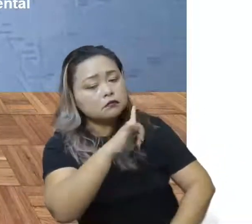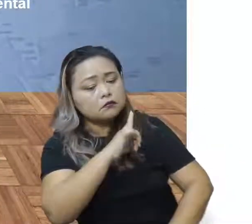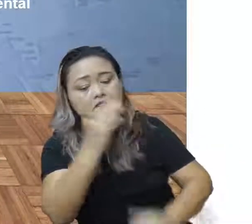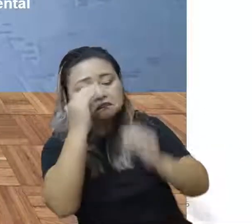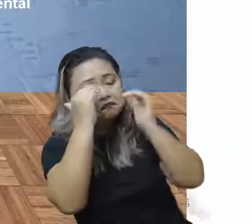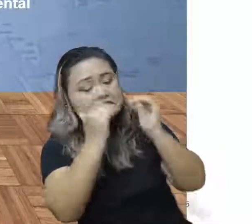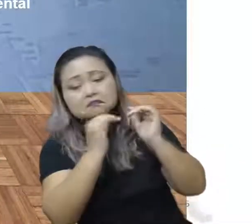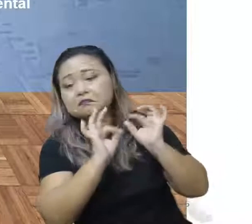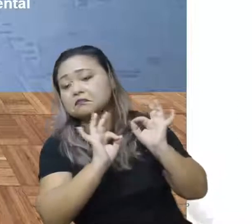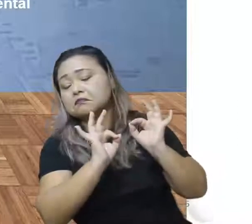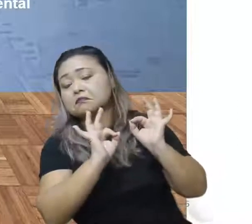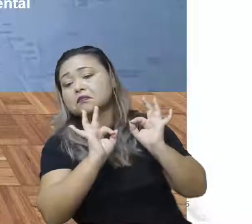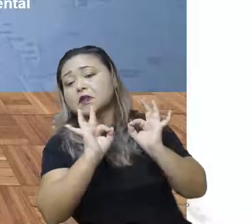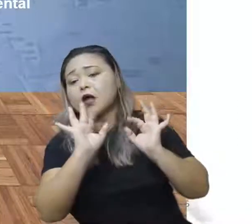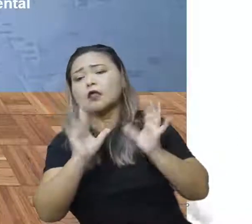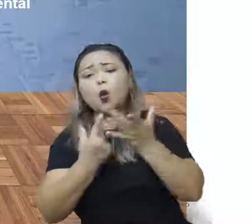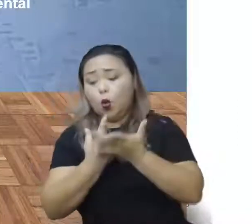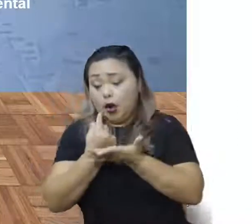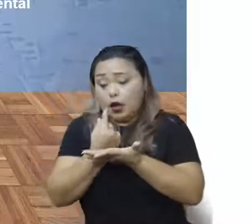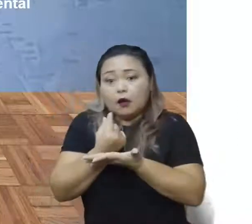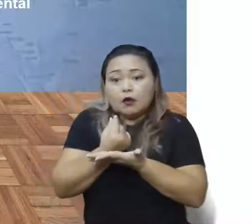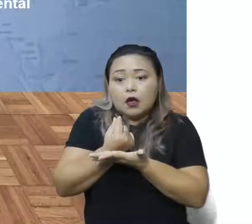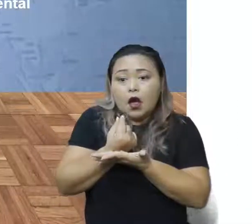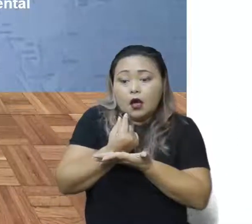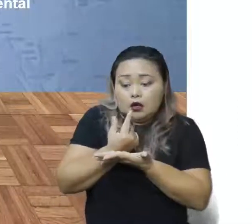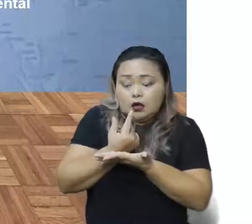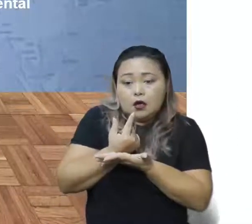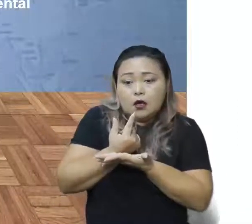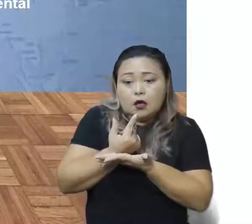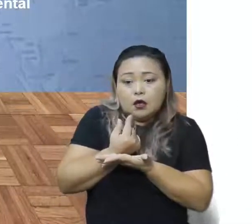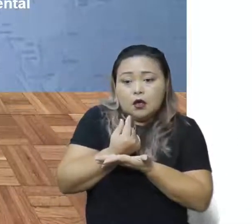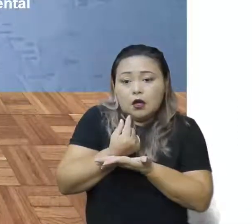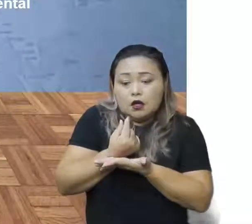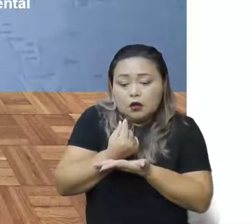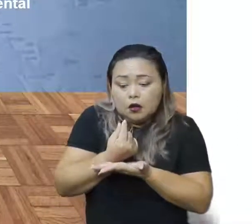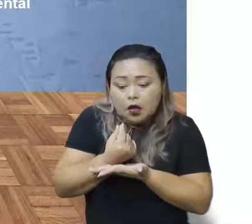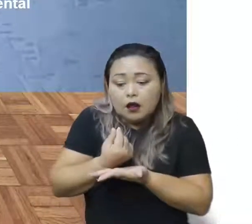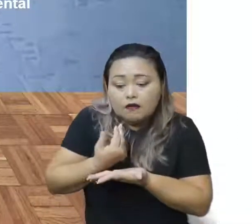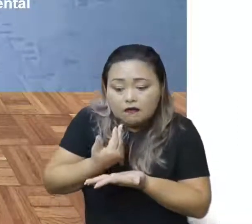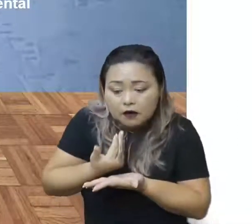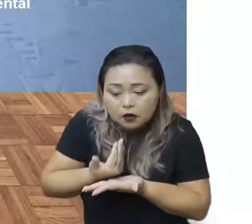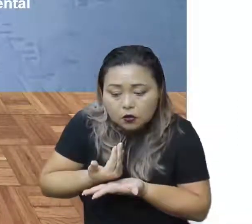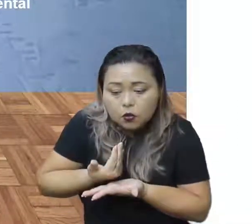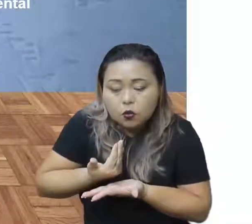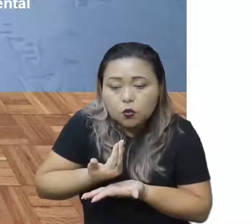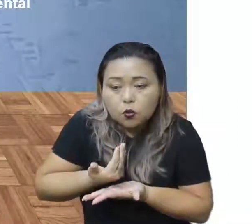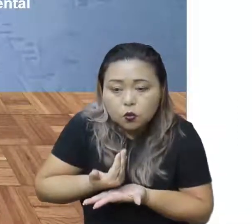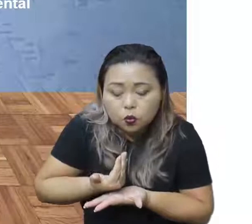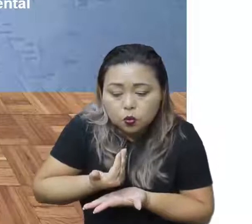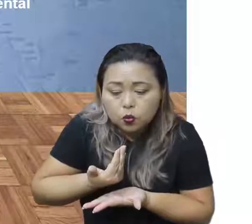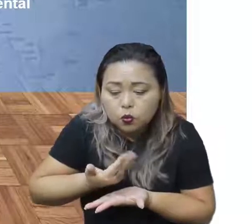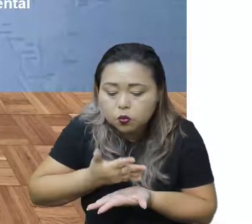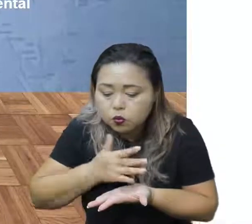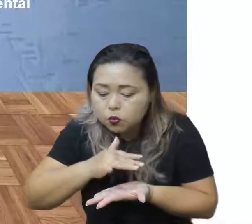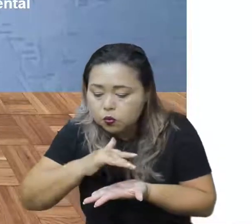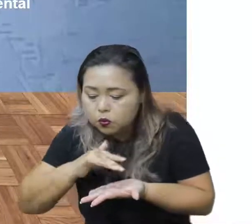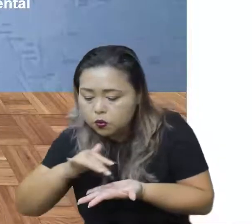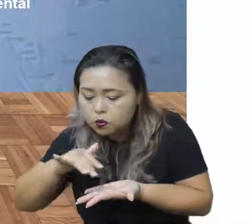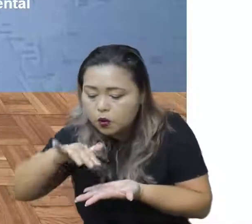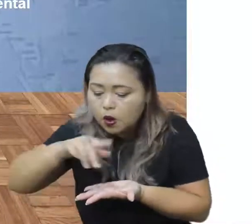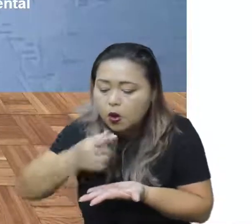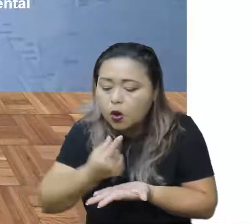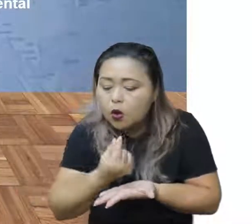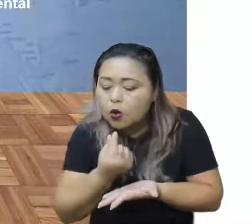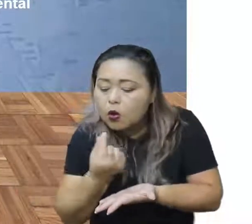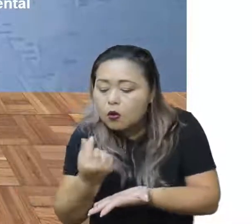temos. O capitalismo, ele veio e continua surfando nessas